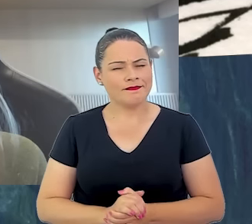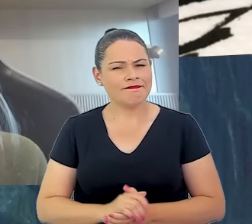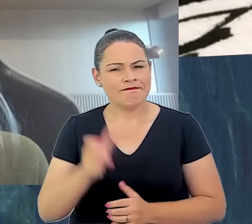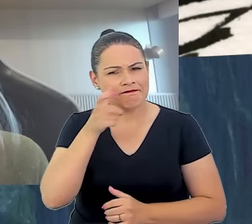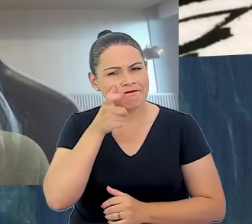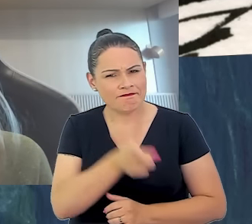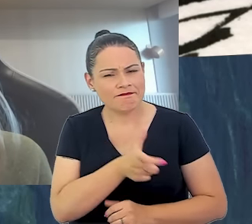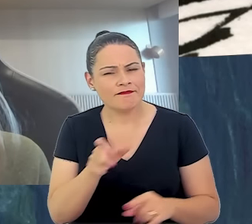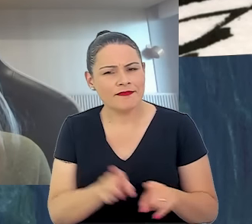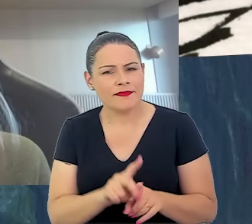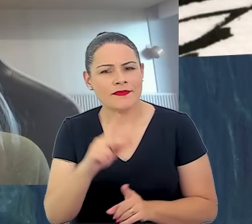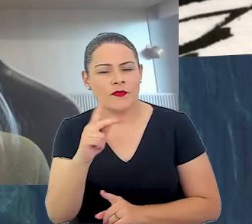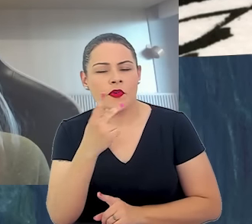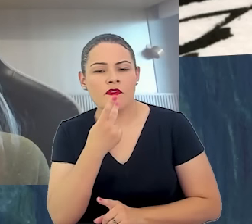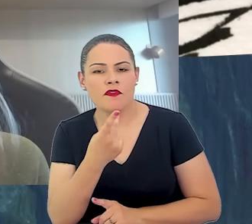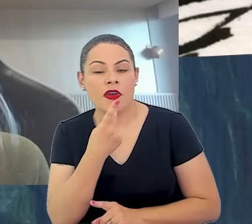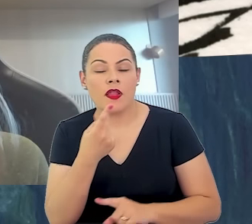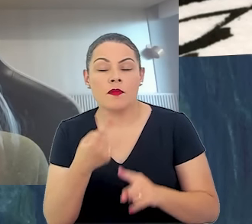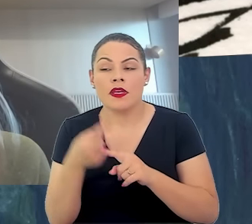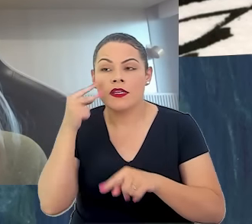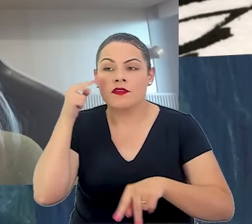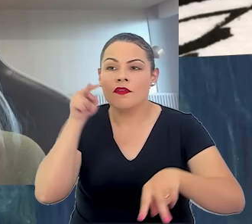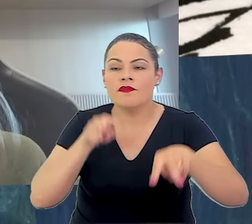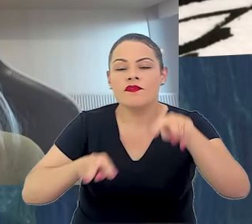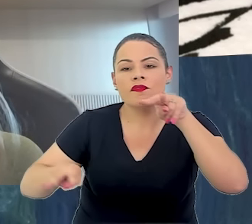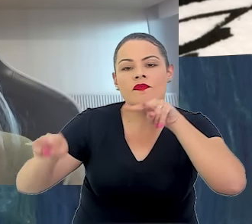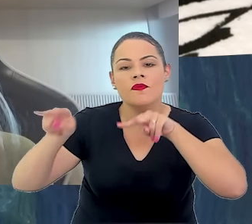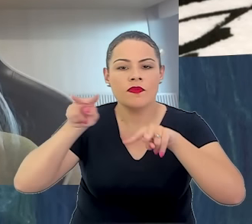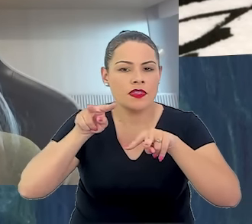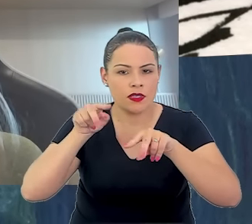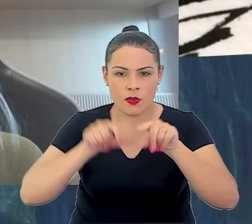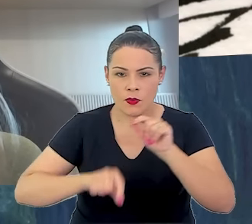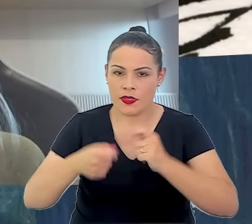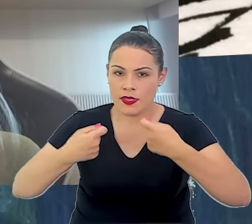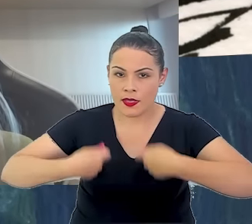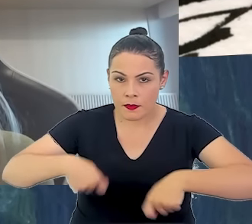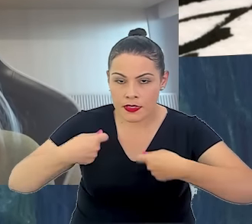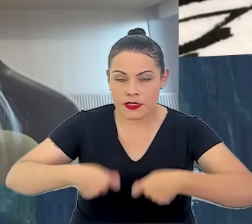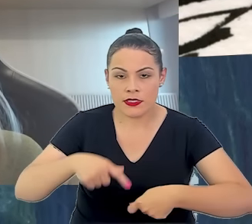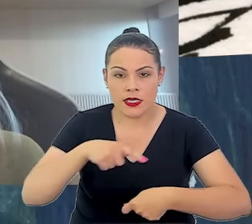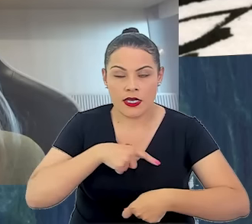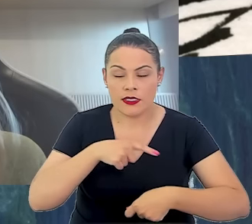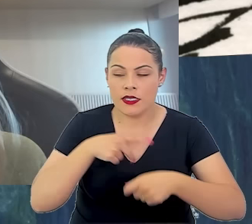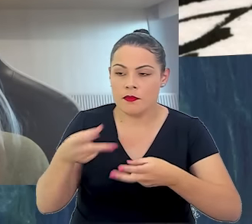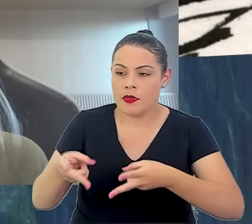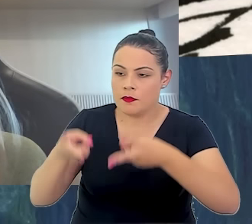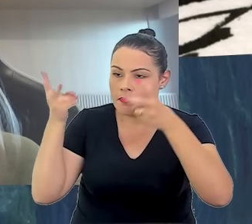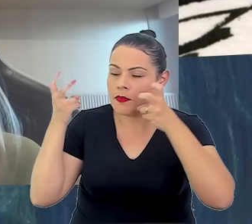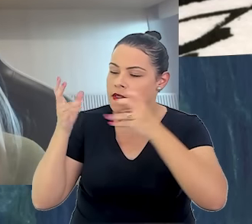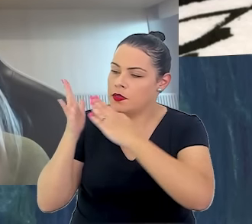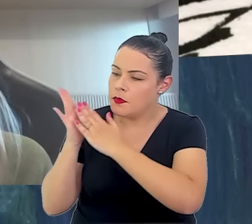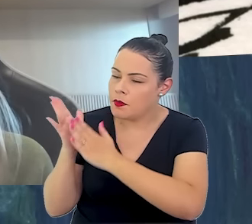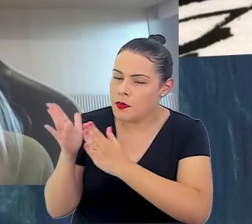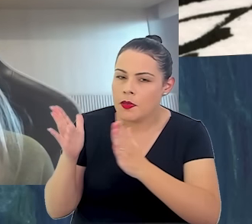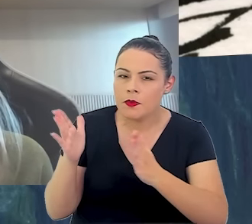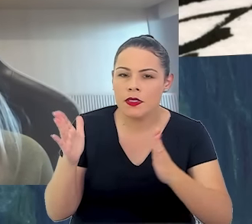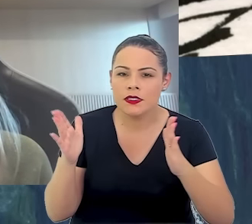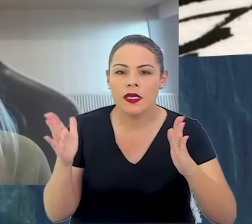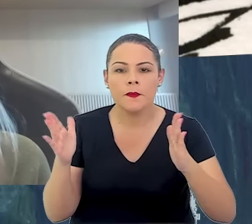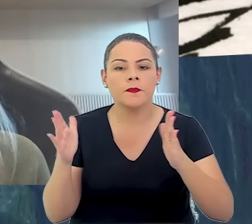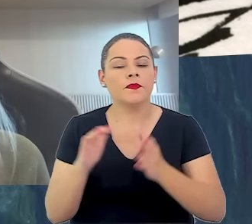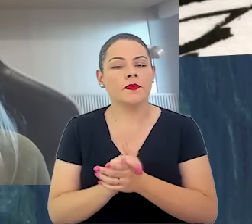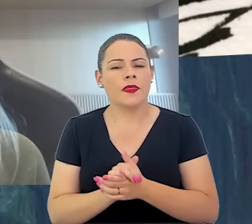interessantíssimo quer dizer eh a essa visão de que é preciso ter um olhar sistêmico né e